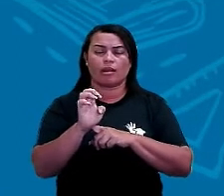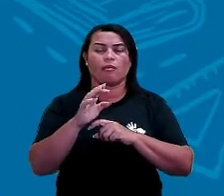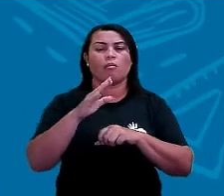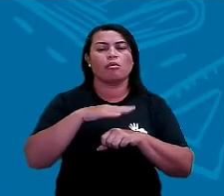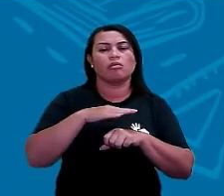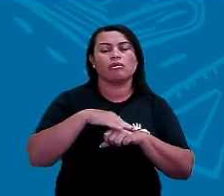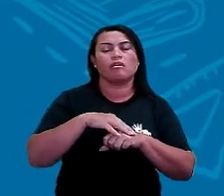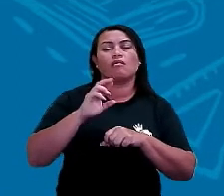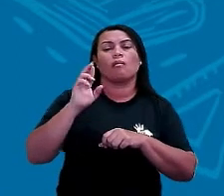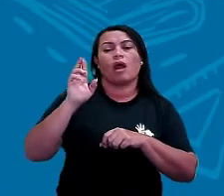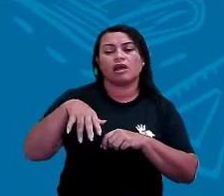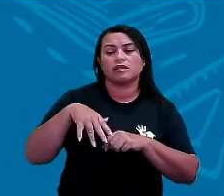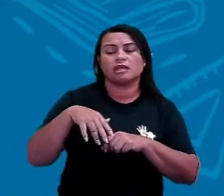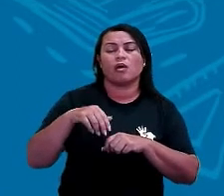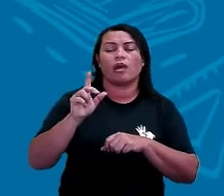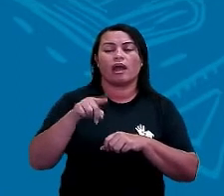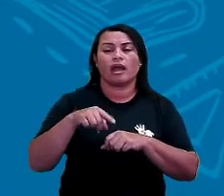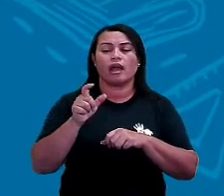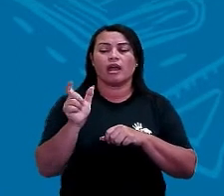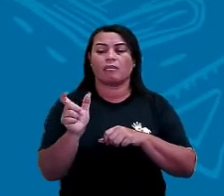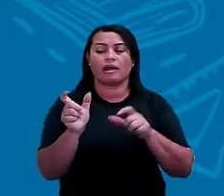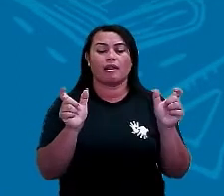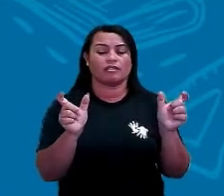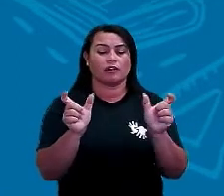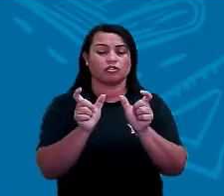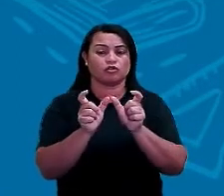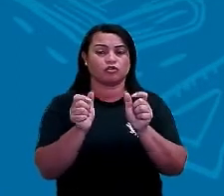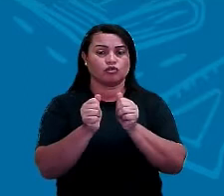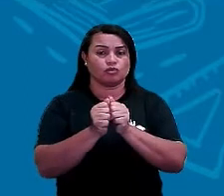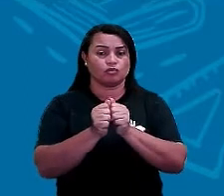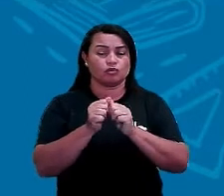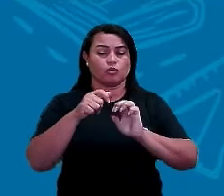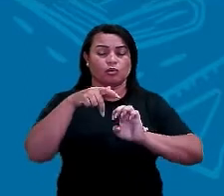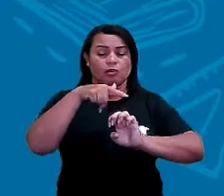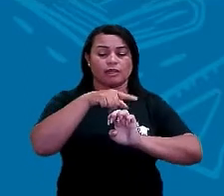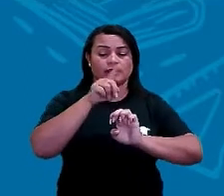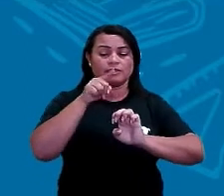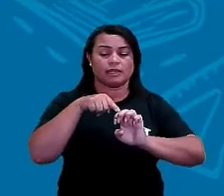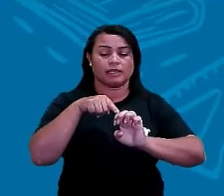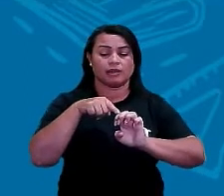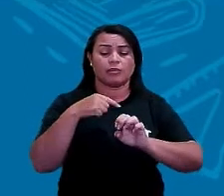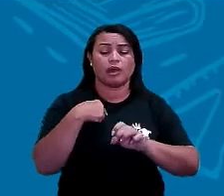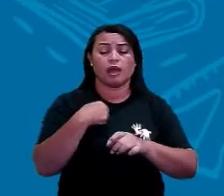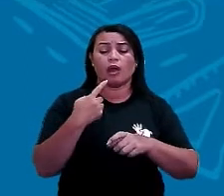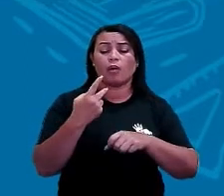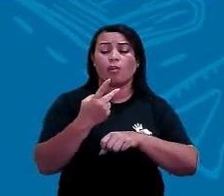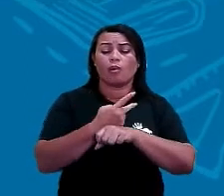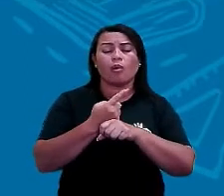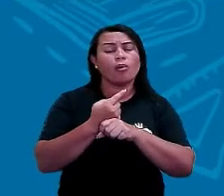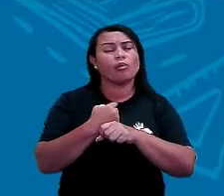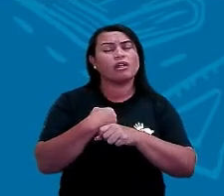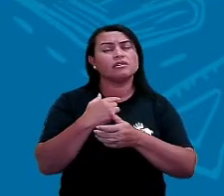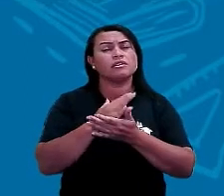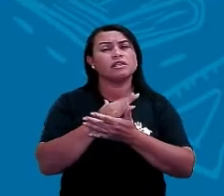porquê junto com acento. Eu procuro o porquê da minha